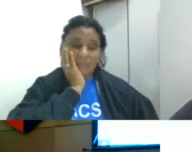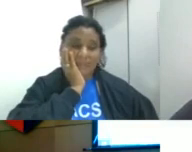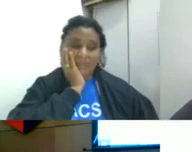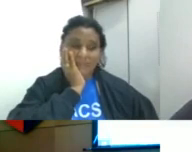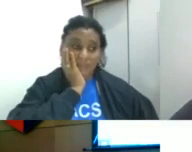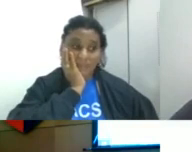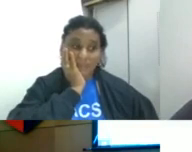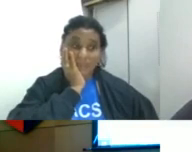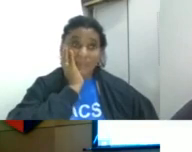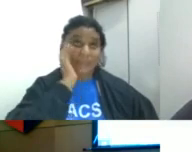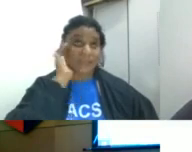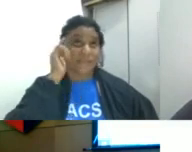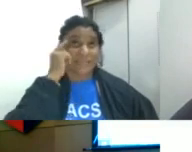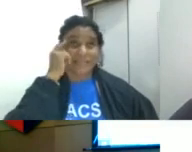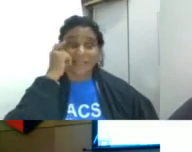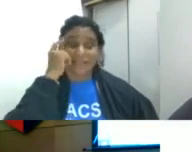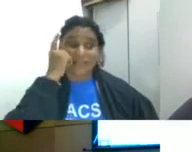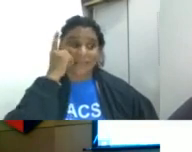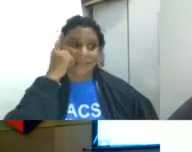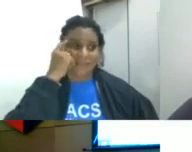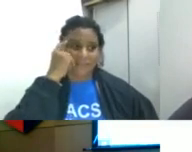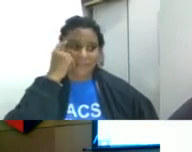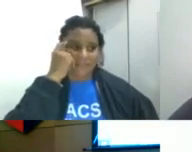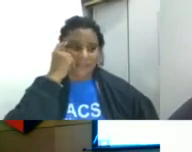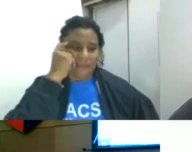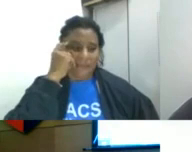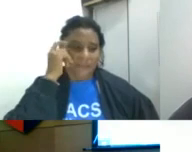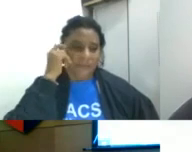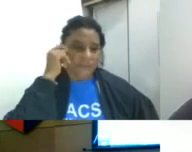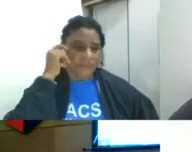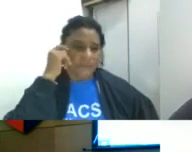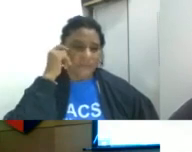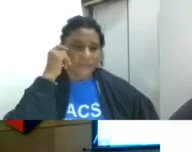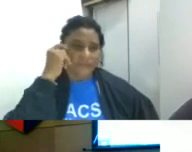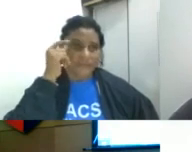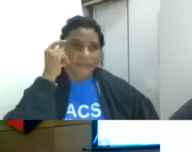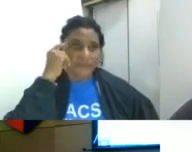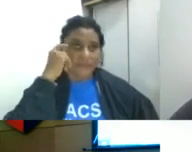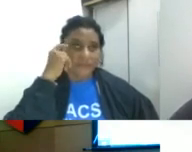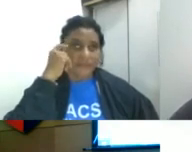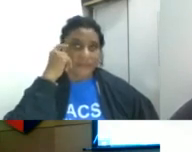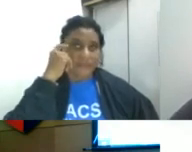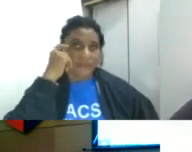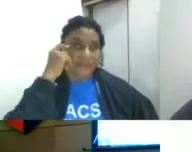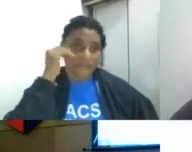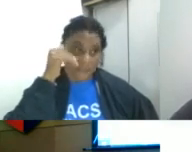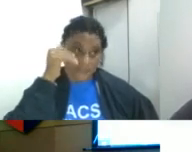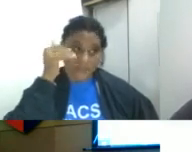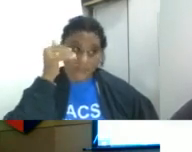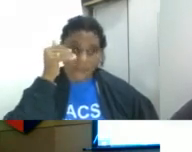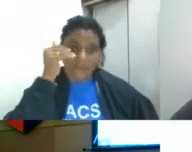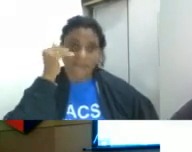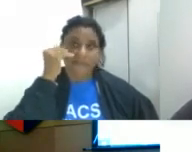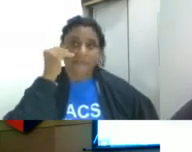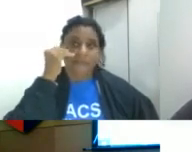de casos novos registrados todos os anos. Também ocupamos uma posição de destaque negativo, infelizmente, em relação aos óbitos. Muitos de nossos